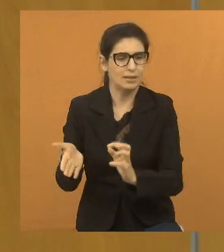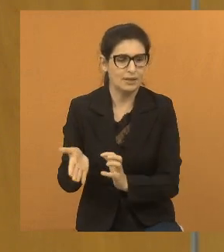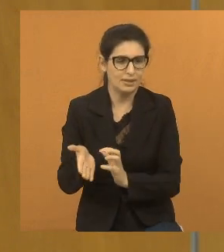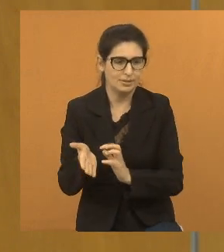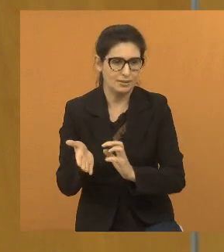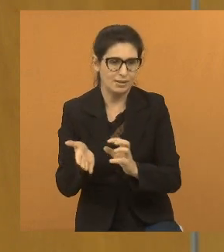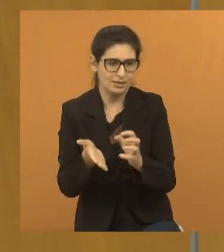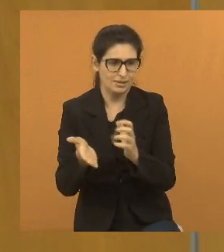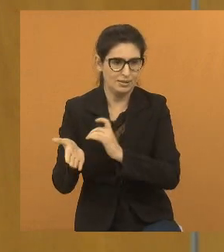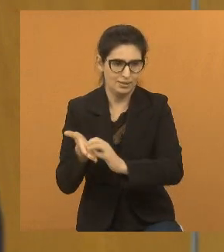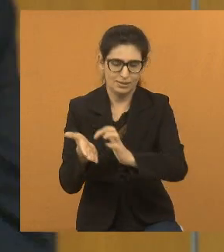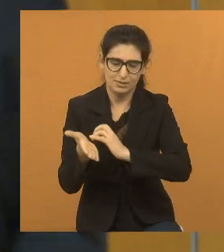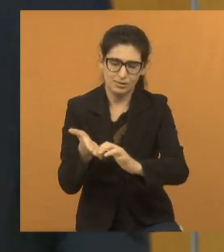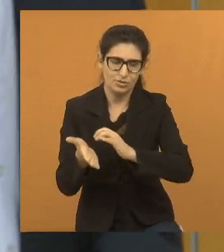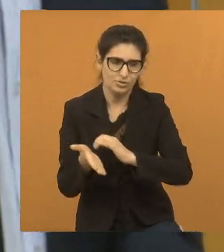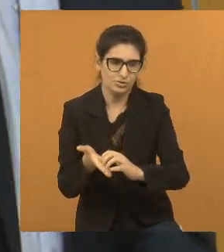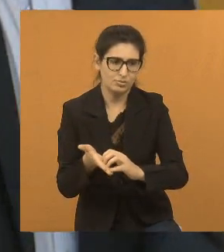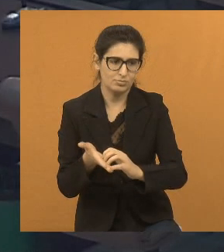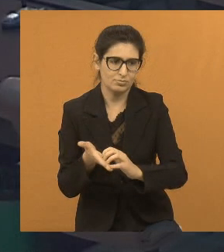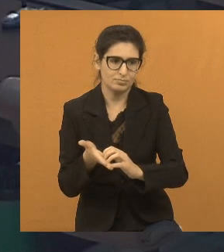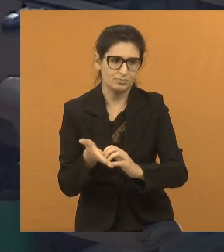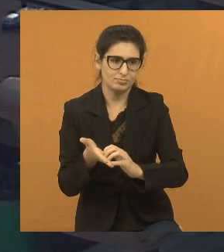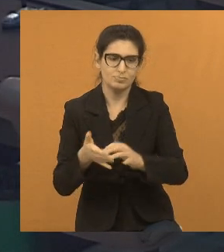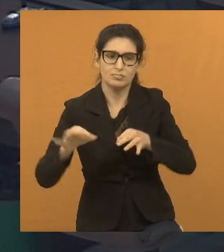plano diretor. Muito obrigado.